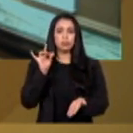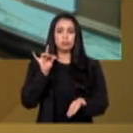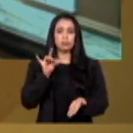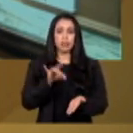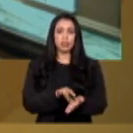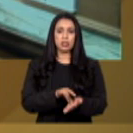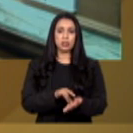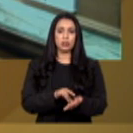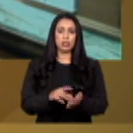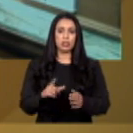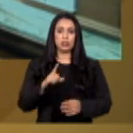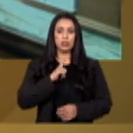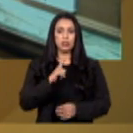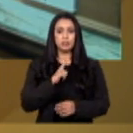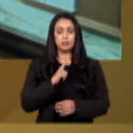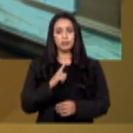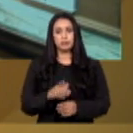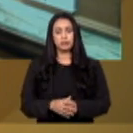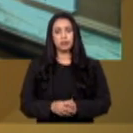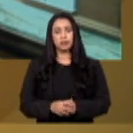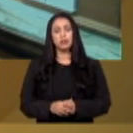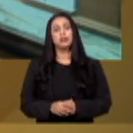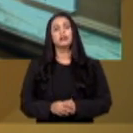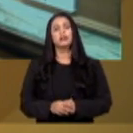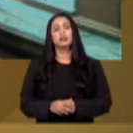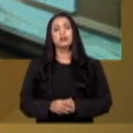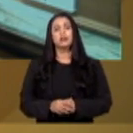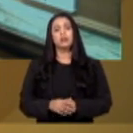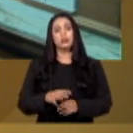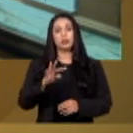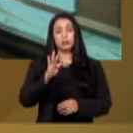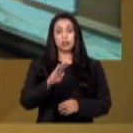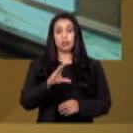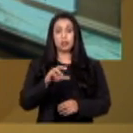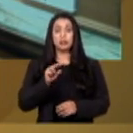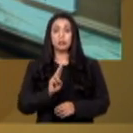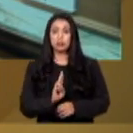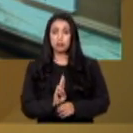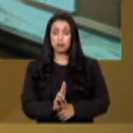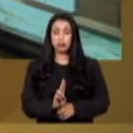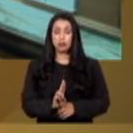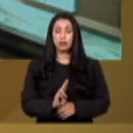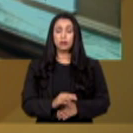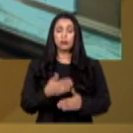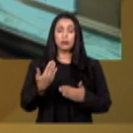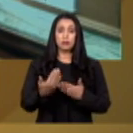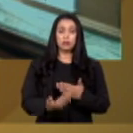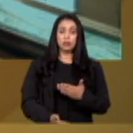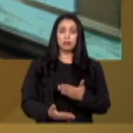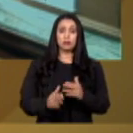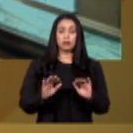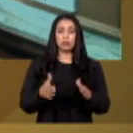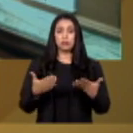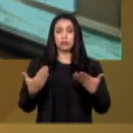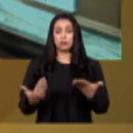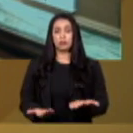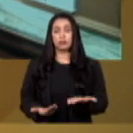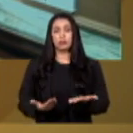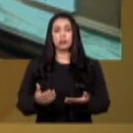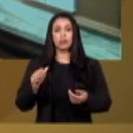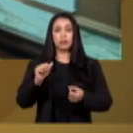aurélio últimas pronunciamento do tribunal de contas da união uol